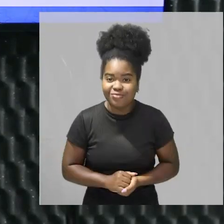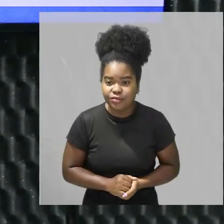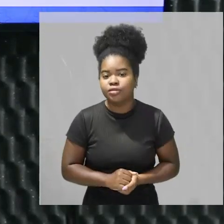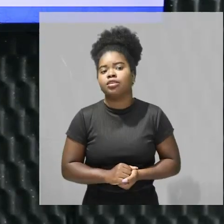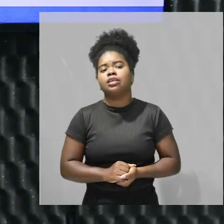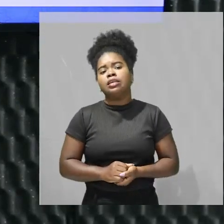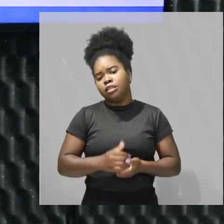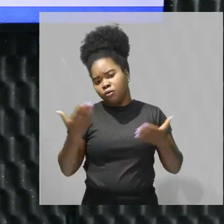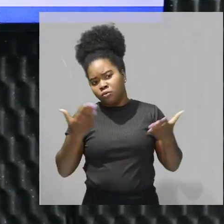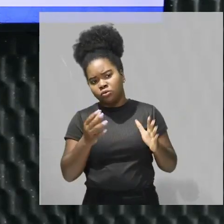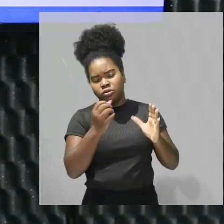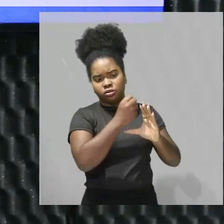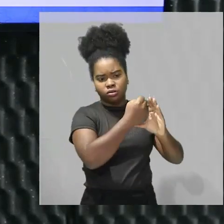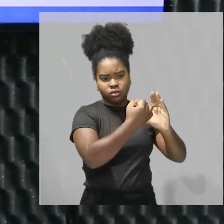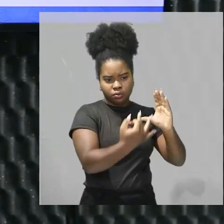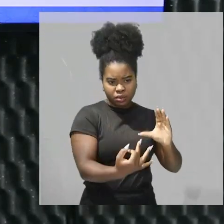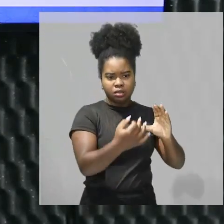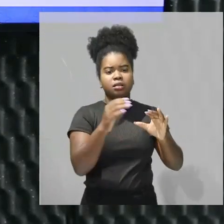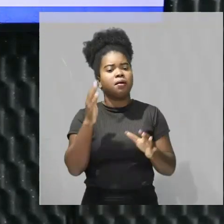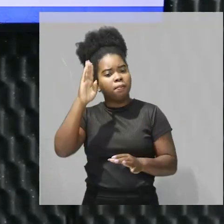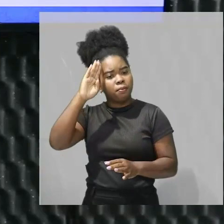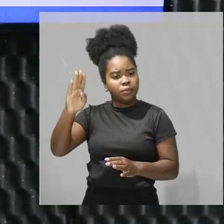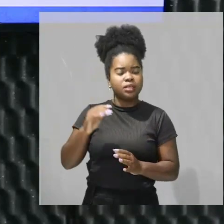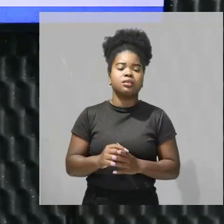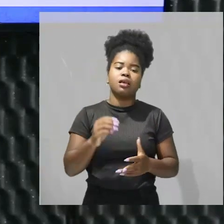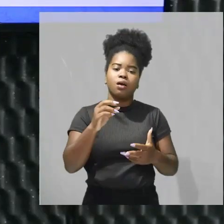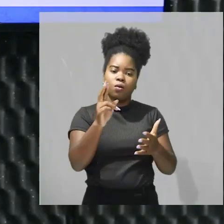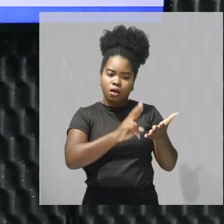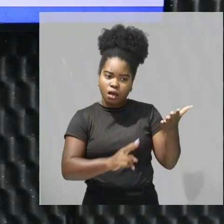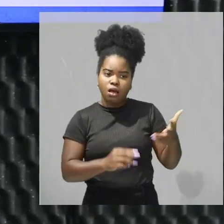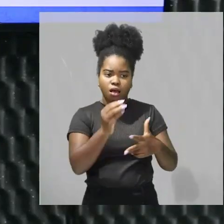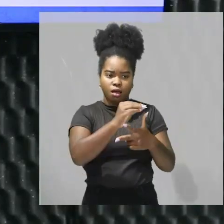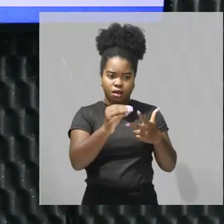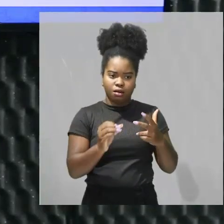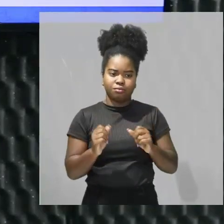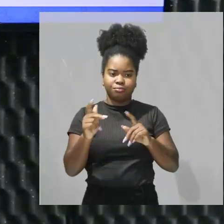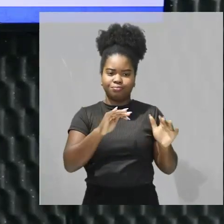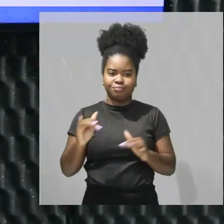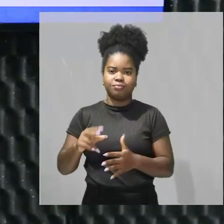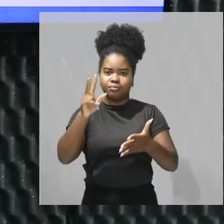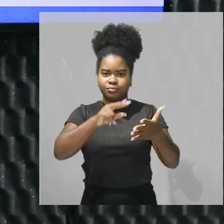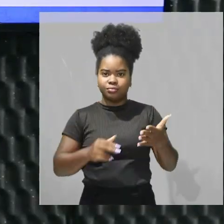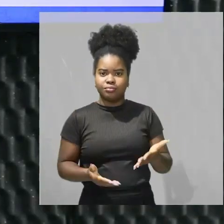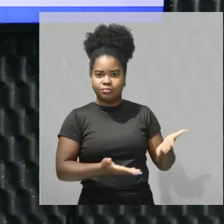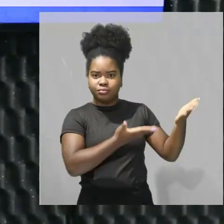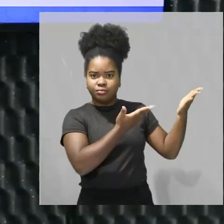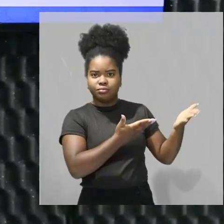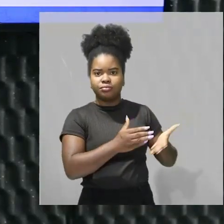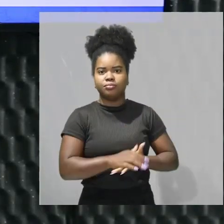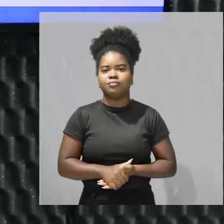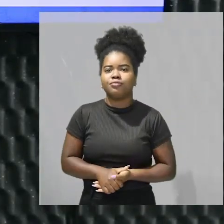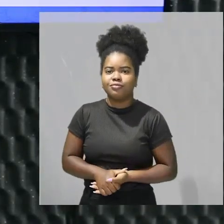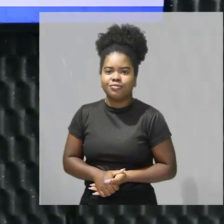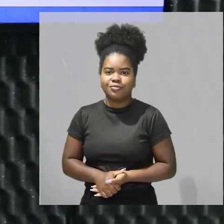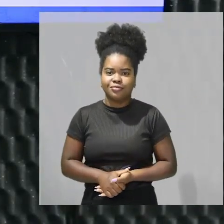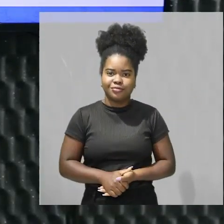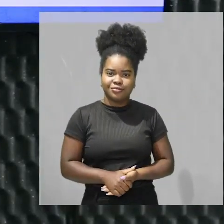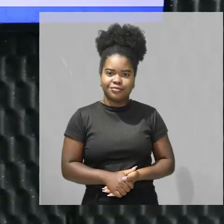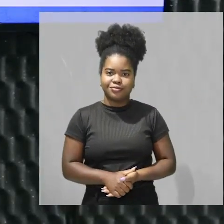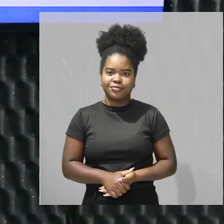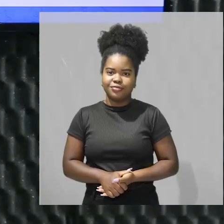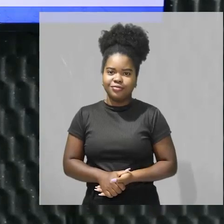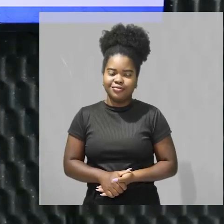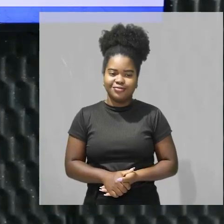aqui as características principais da redação do Enem. Na redação do Enem, a capacidade de desenvolver